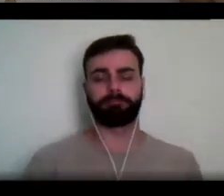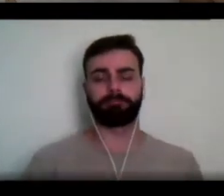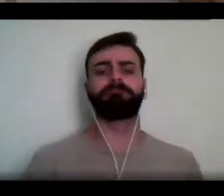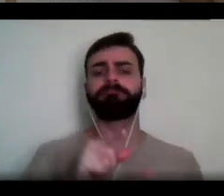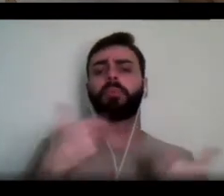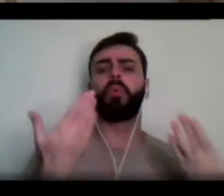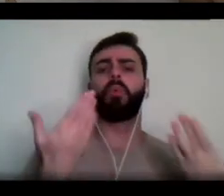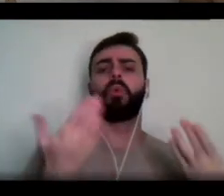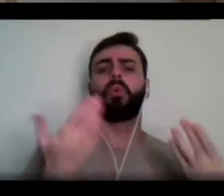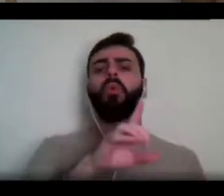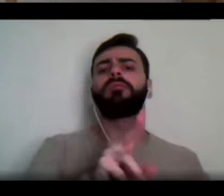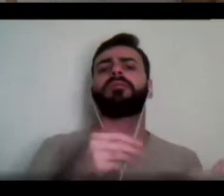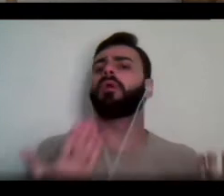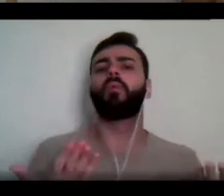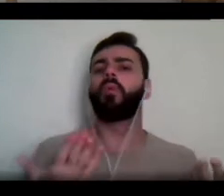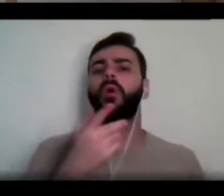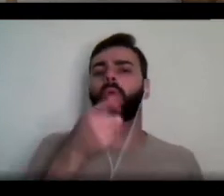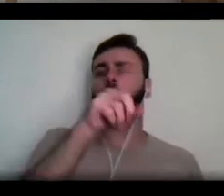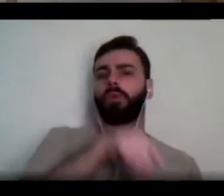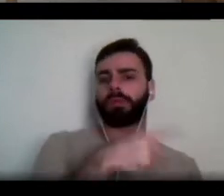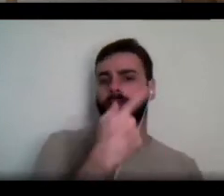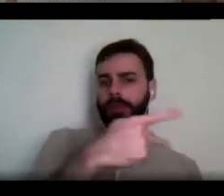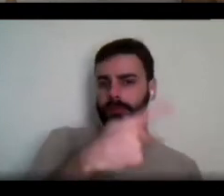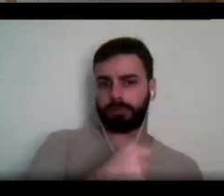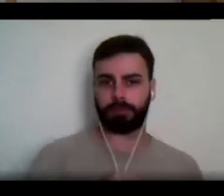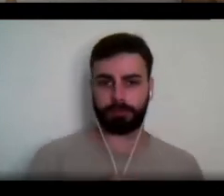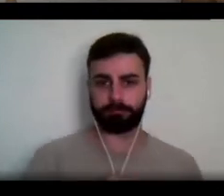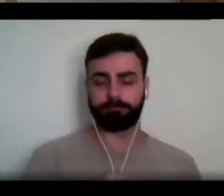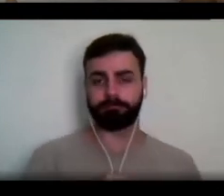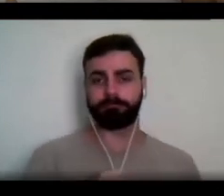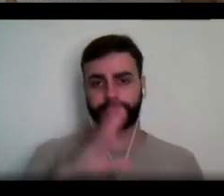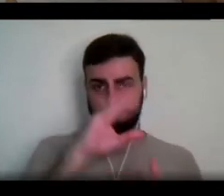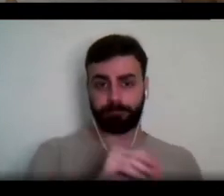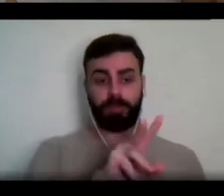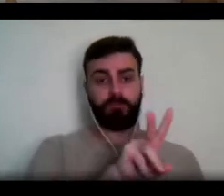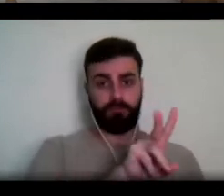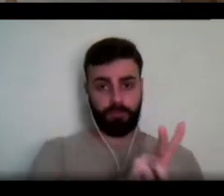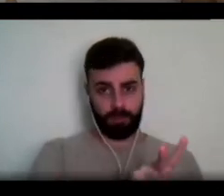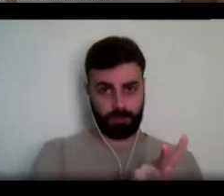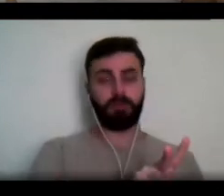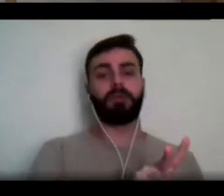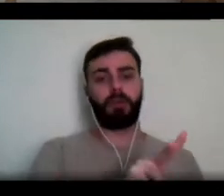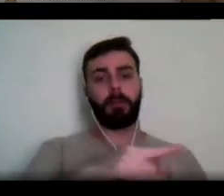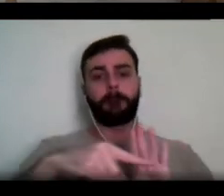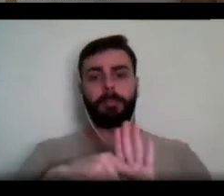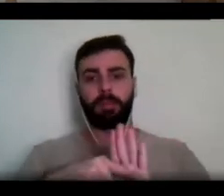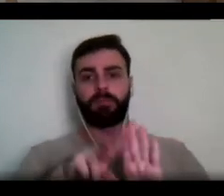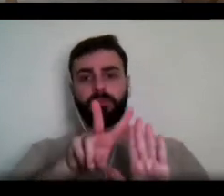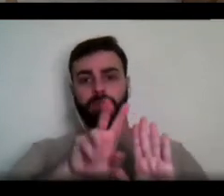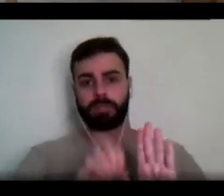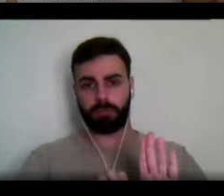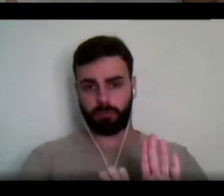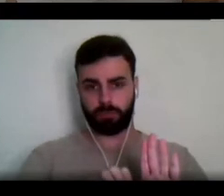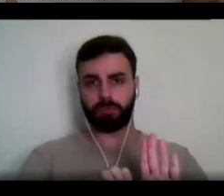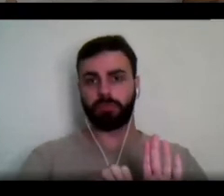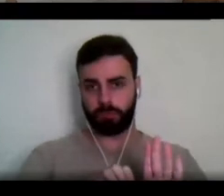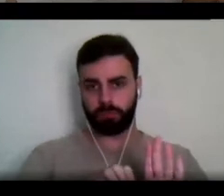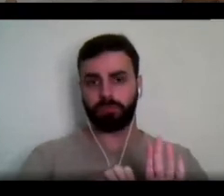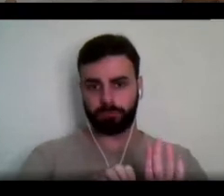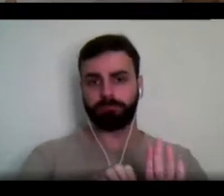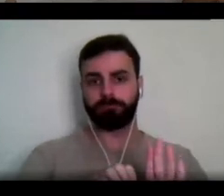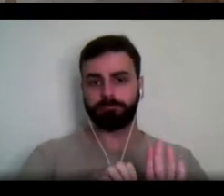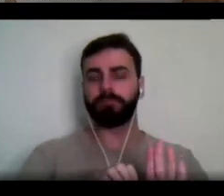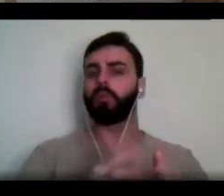de dv é simplesmente v menos v0, de onde até onde?